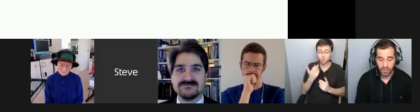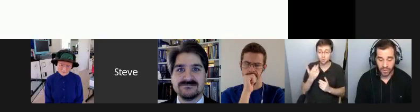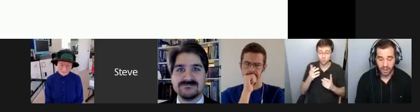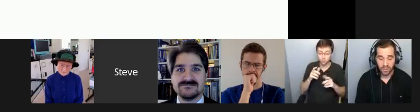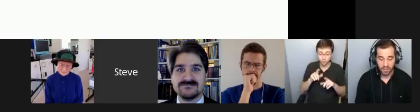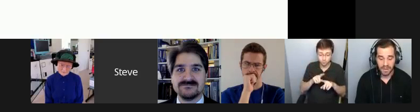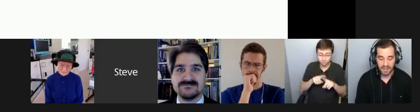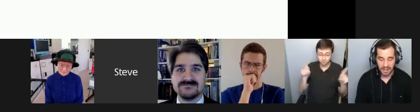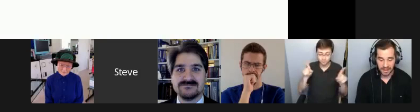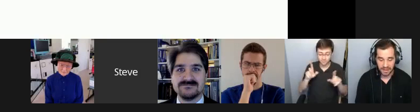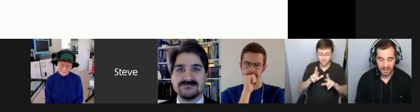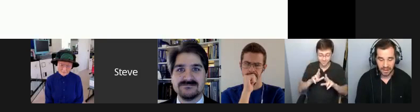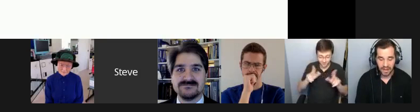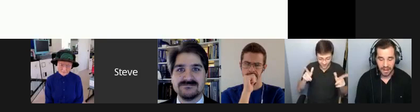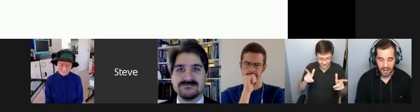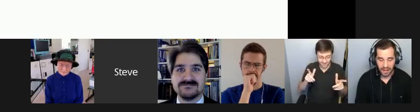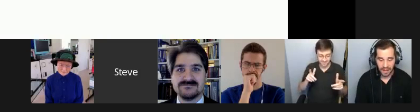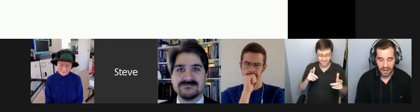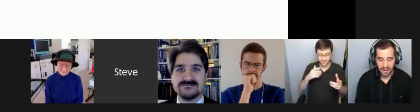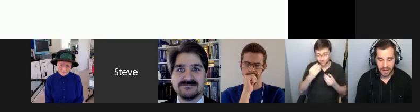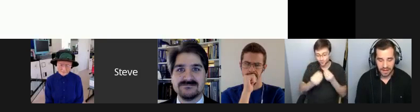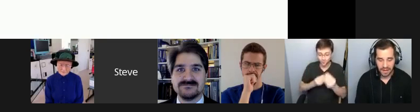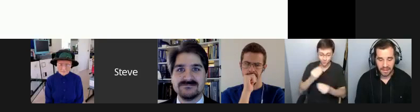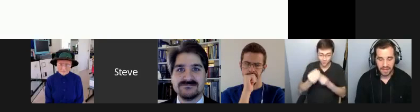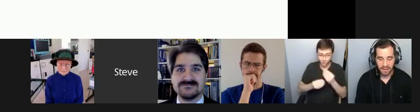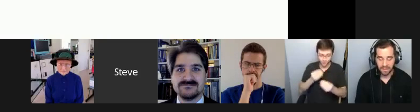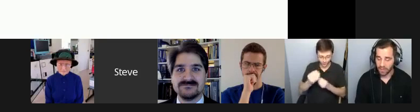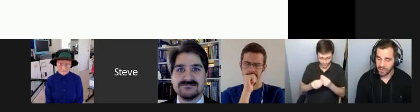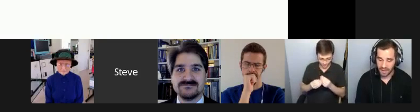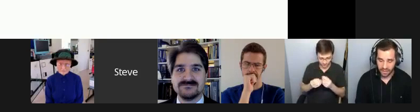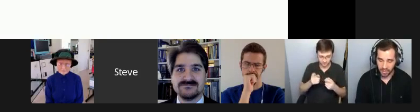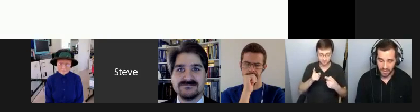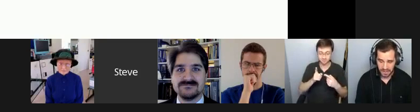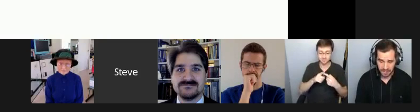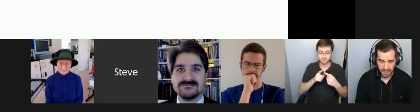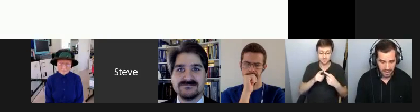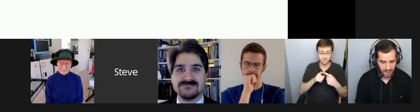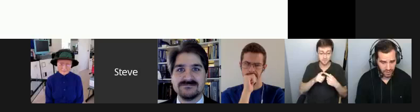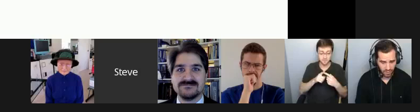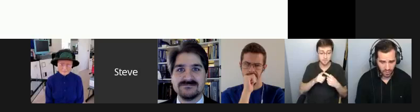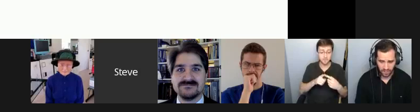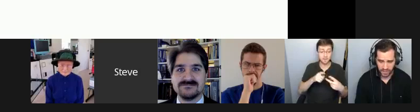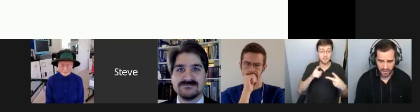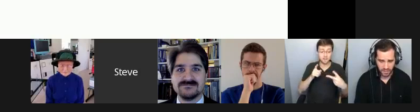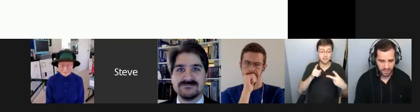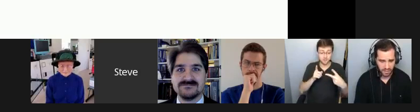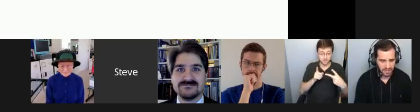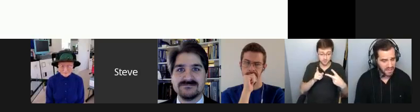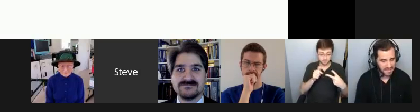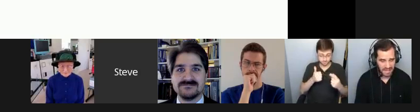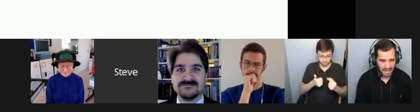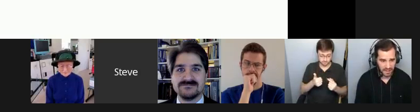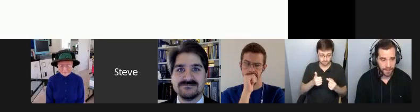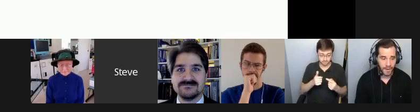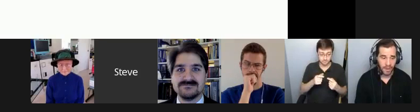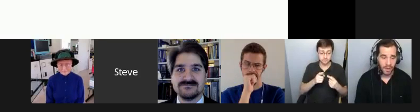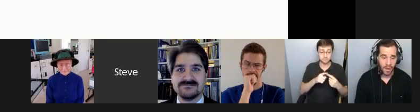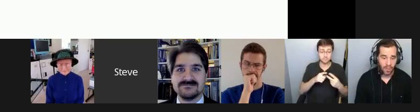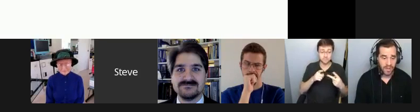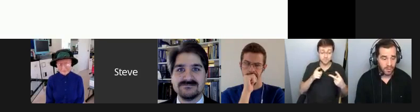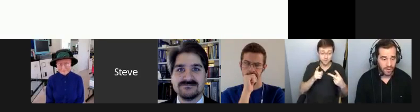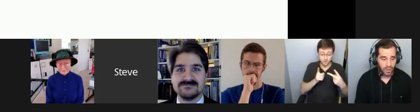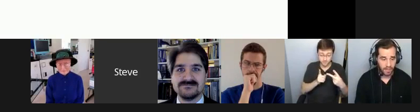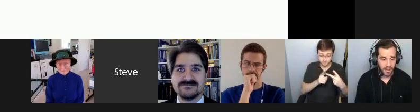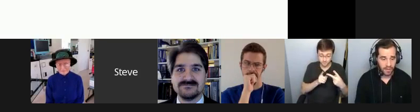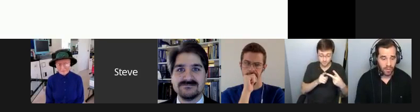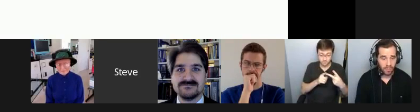4 sujeitos de pesquisa, eles vão escrever de uma forma semelhante ou vão escrever de uma forma diferenciada?